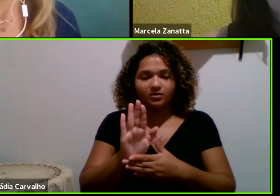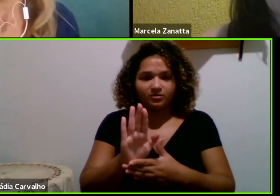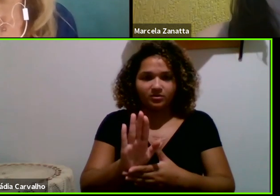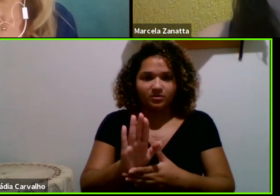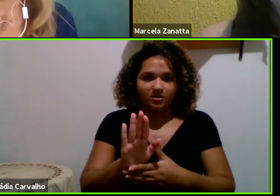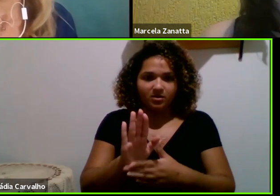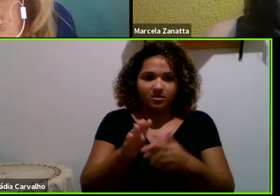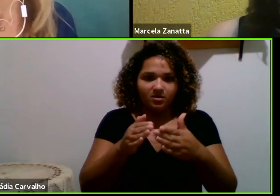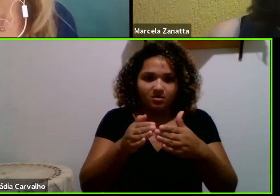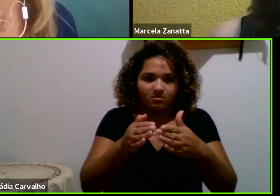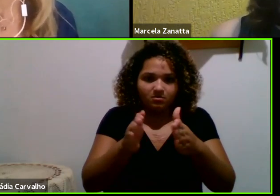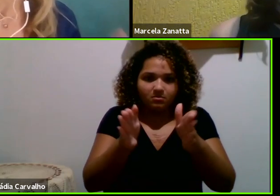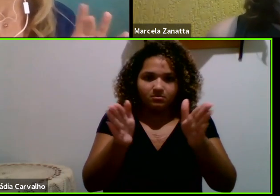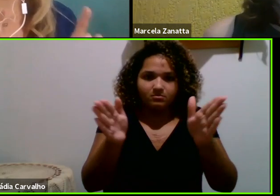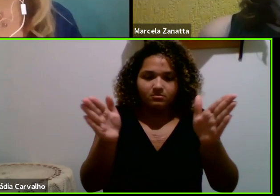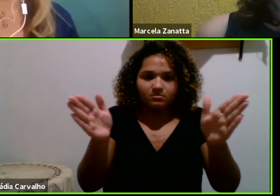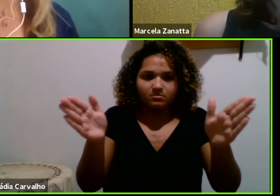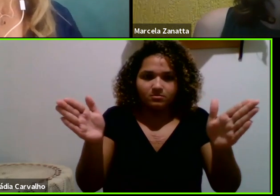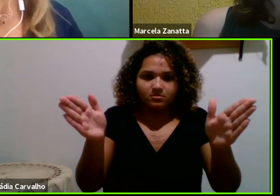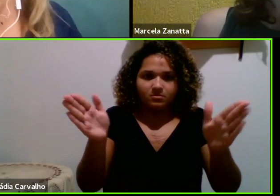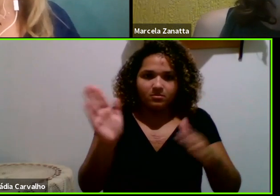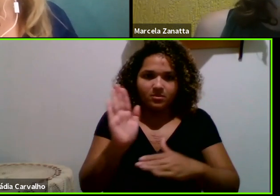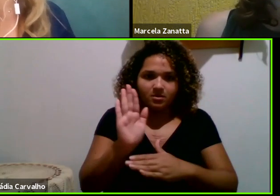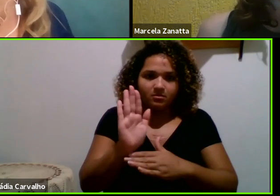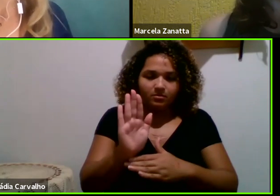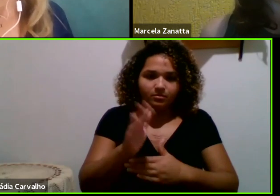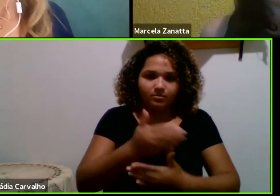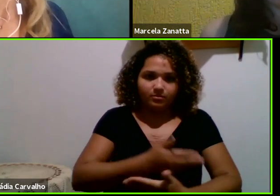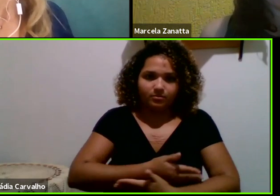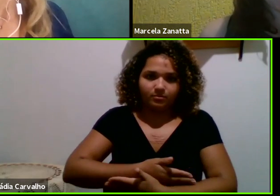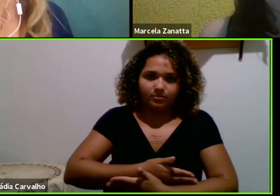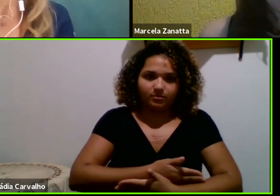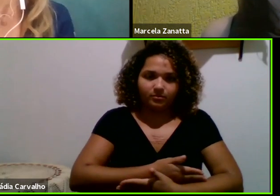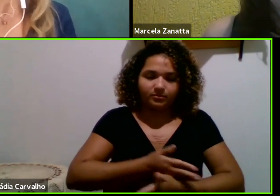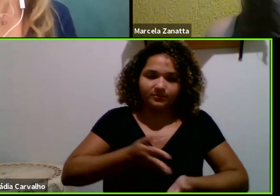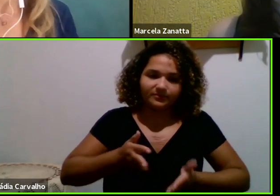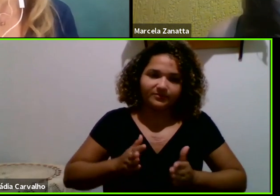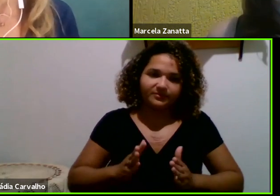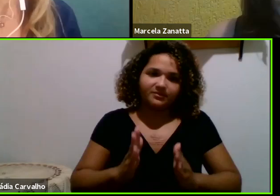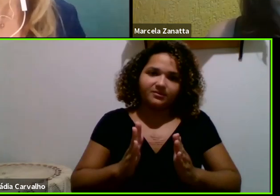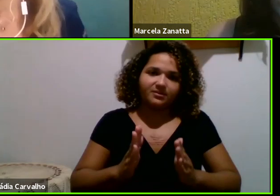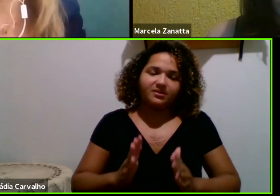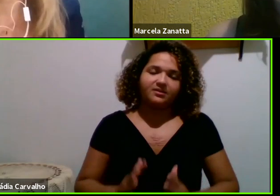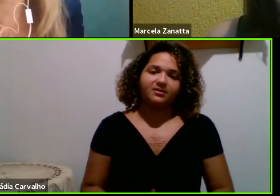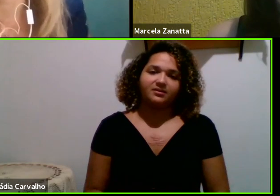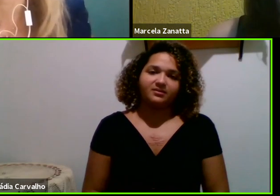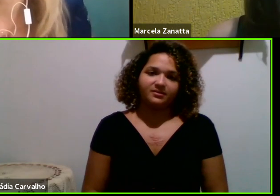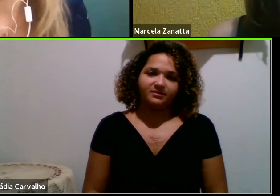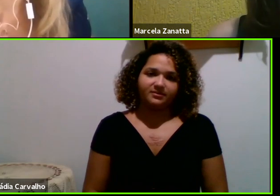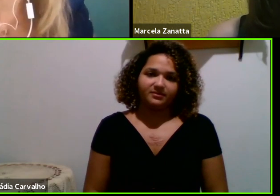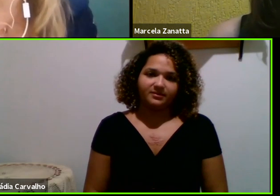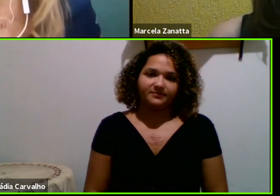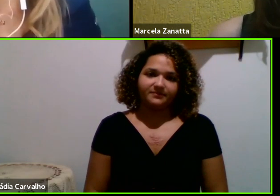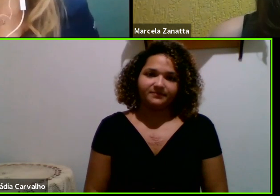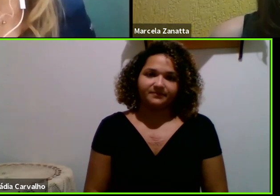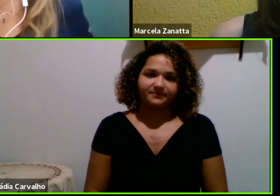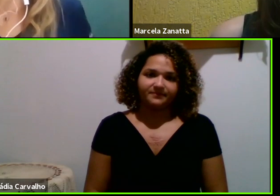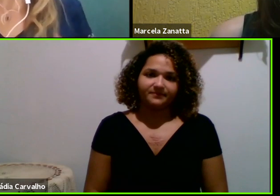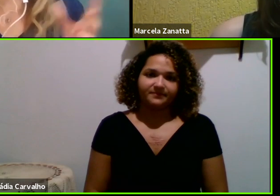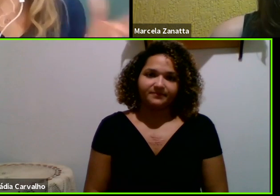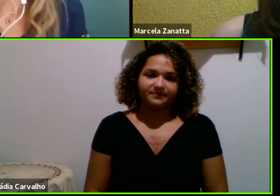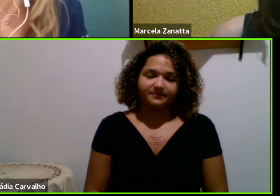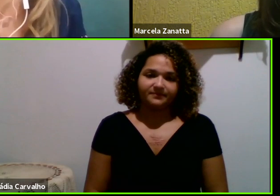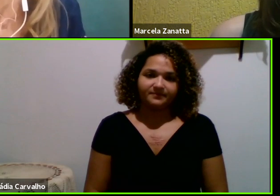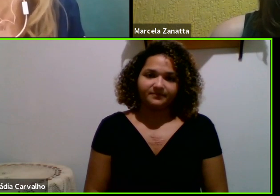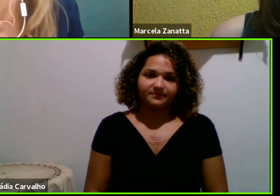estreito superior. Então, por isso que a enfermeira estimula que ela afaste os joelhos, e a posição de 4 apoios, ela acaba